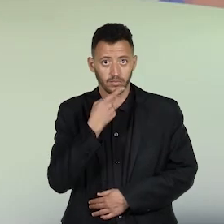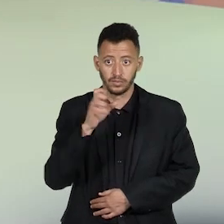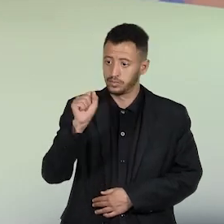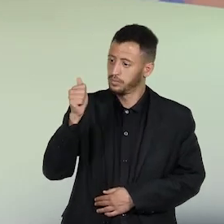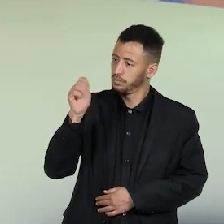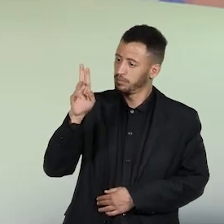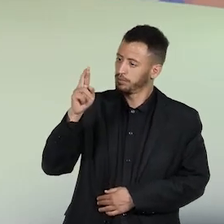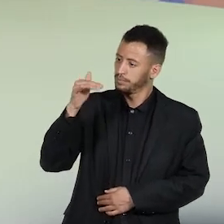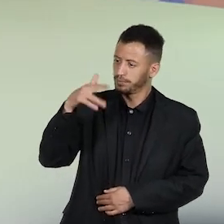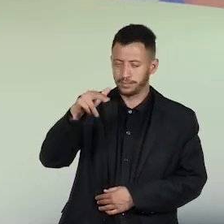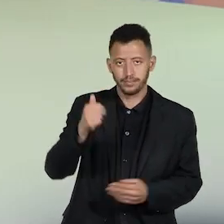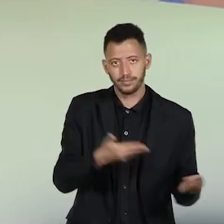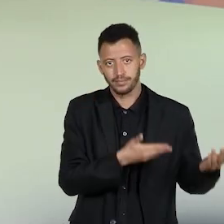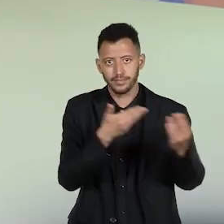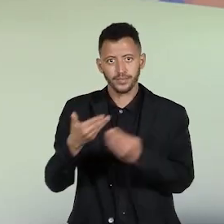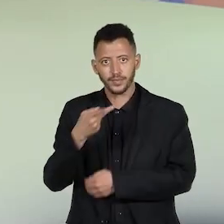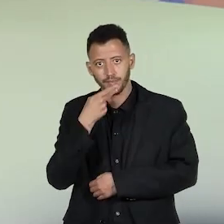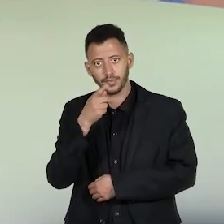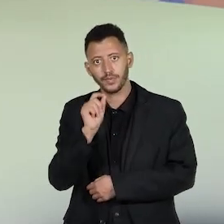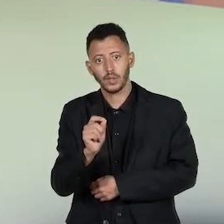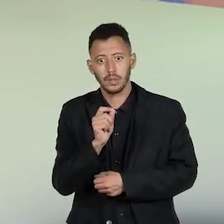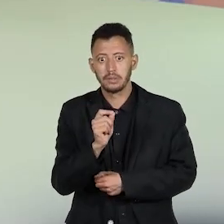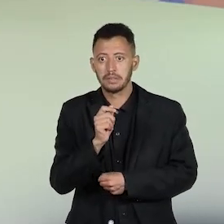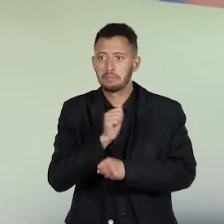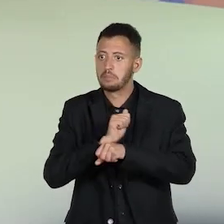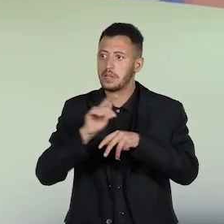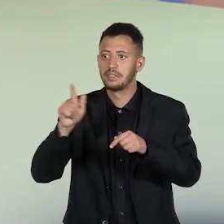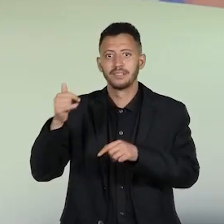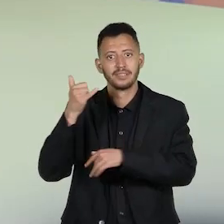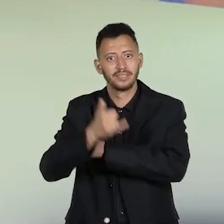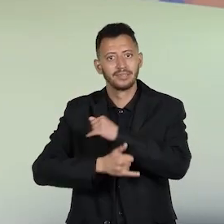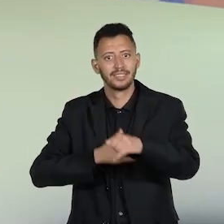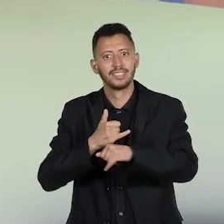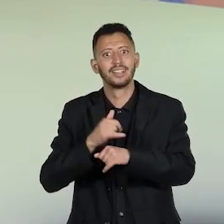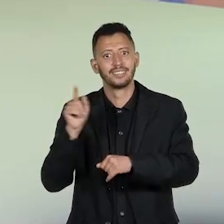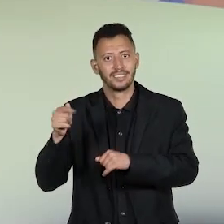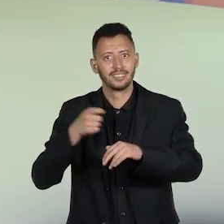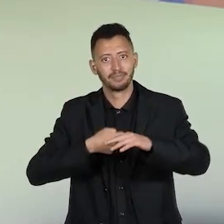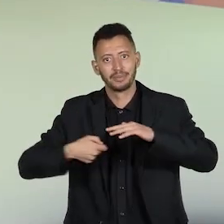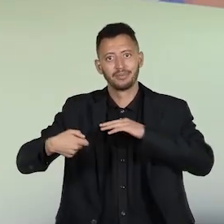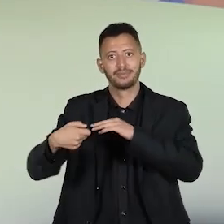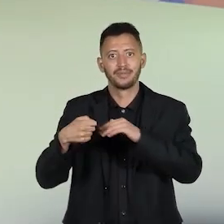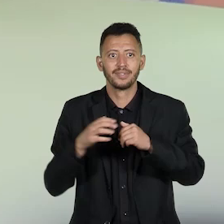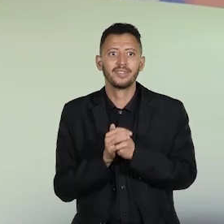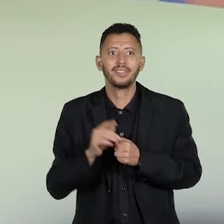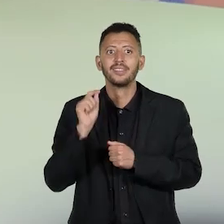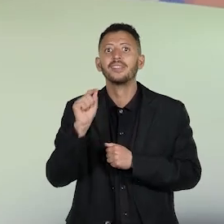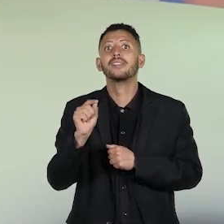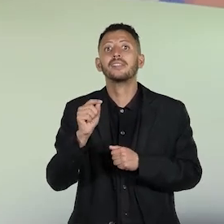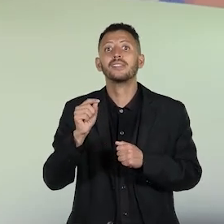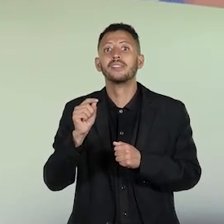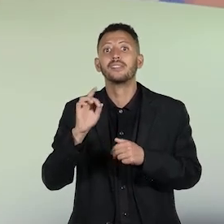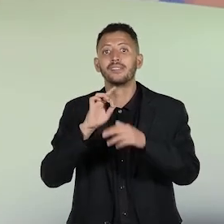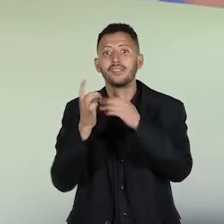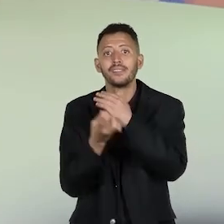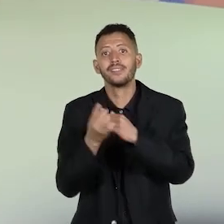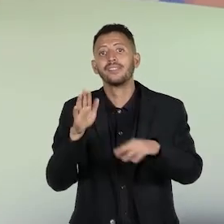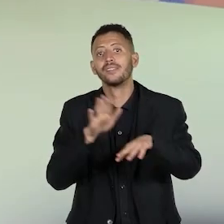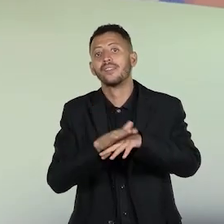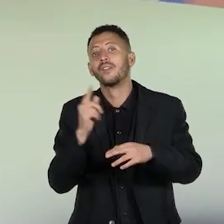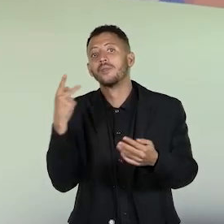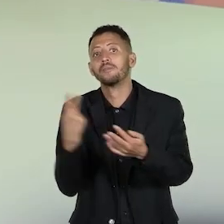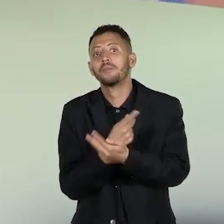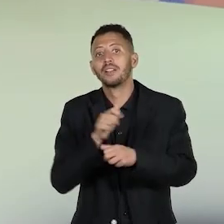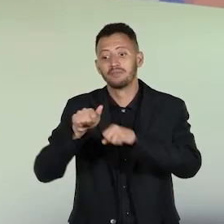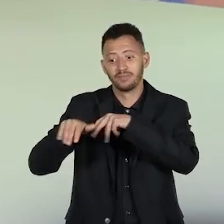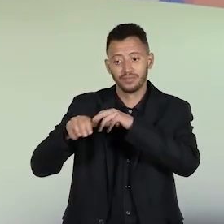E nós já estamos aqui com a Sabrine Menezes, que sempre traz pra gente o que bombou nas redes. Tudo bom, Sabrine? Tudo bem, Madê? O que bombou em setembro?